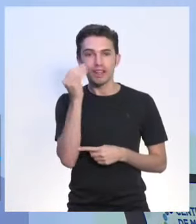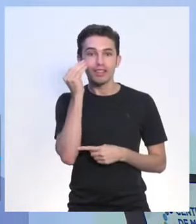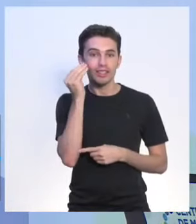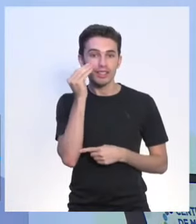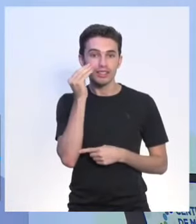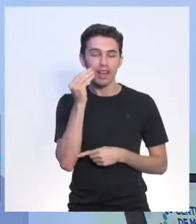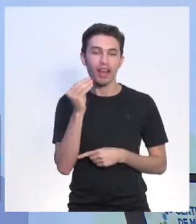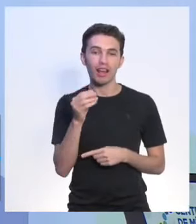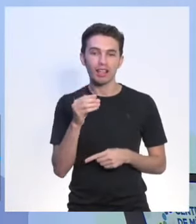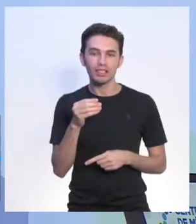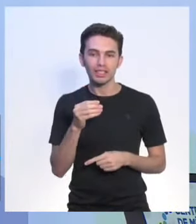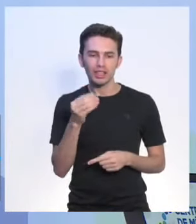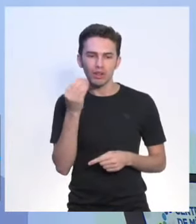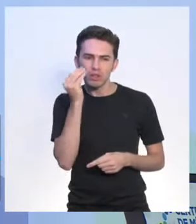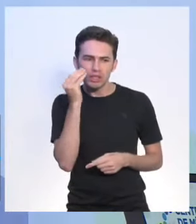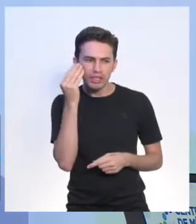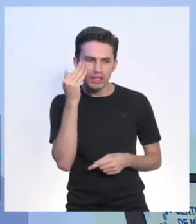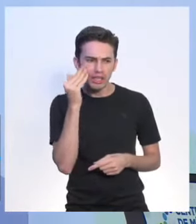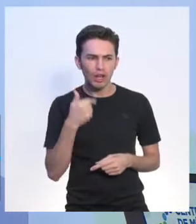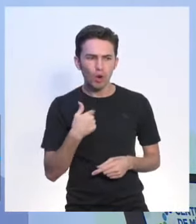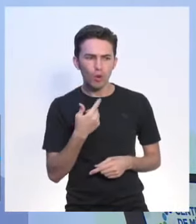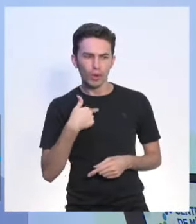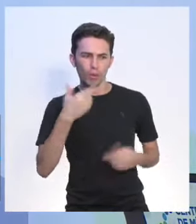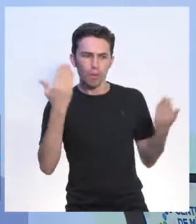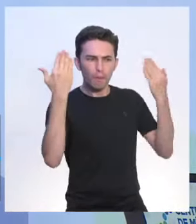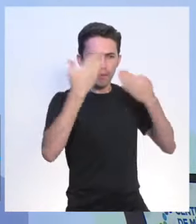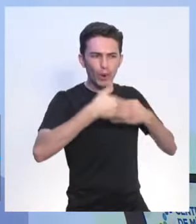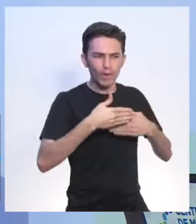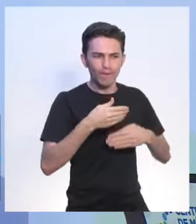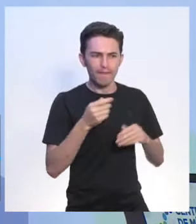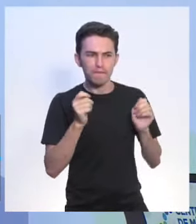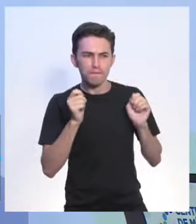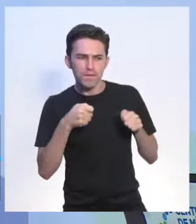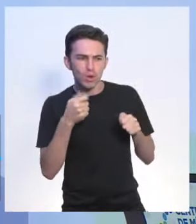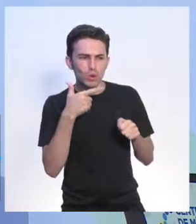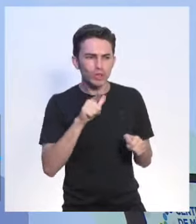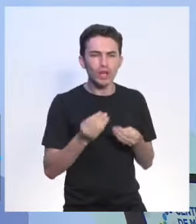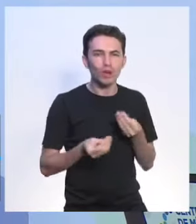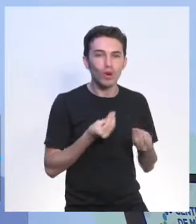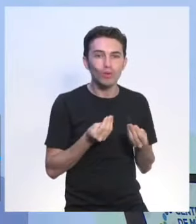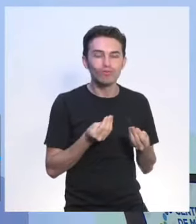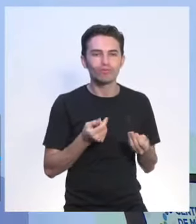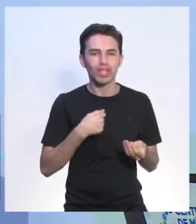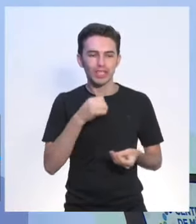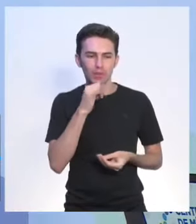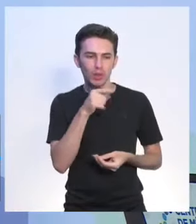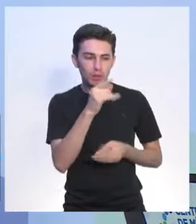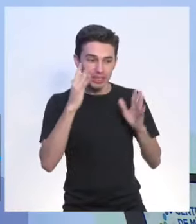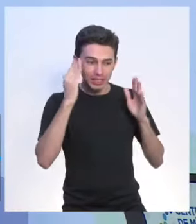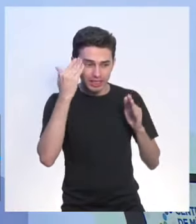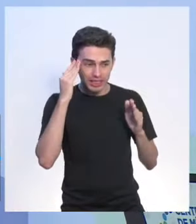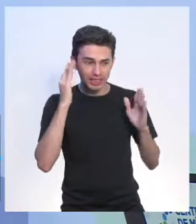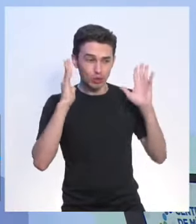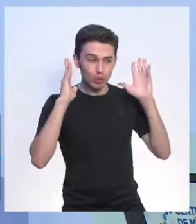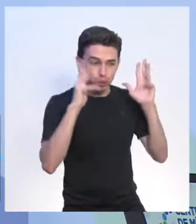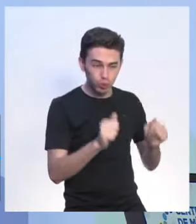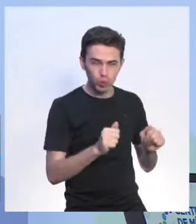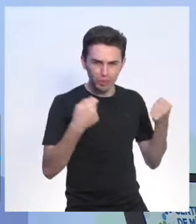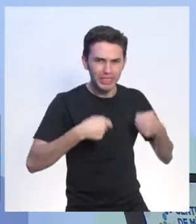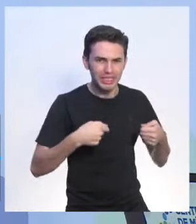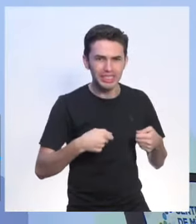fazer um exame, né? Porque o Enem é um exame. Uhum, então, eu preciso saber tudo aquilo que está lá. Né? Então, eu posso usar algumas estratégias